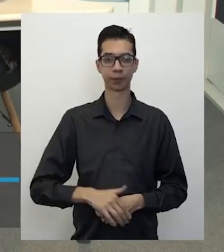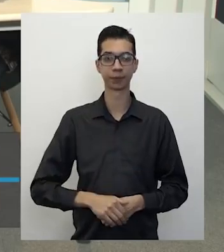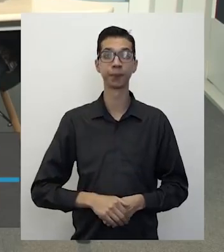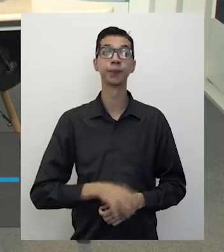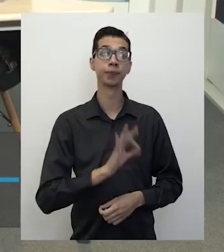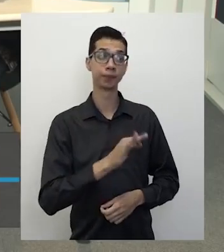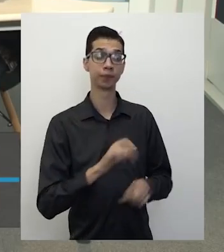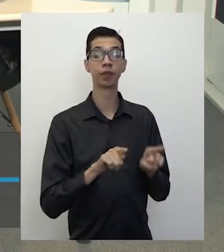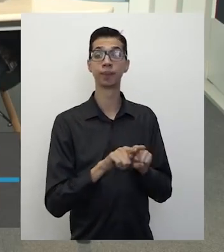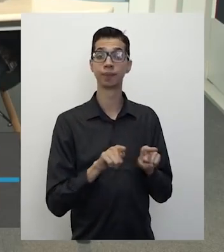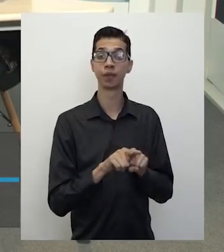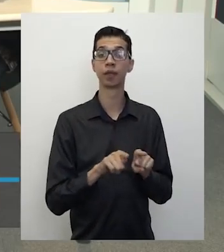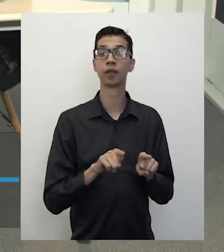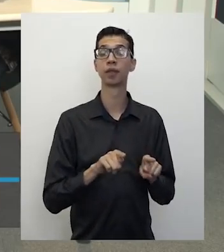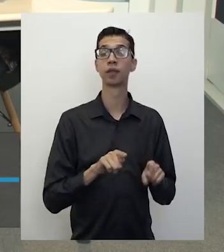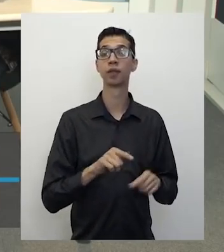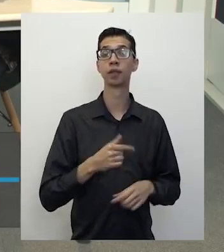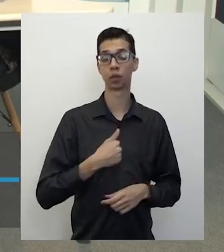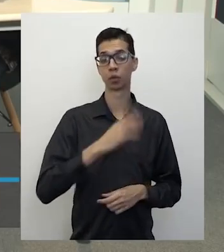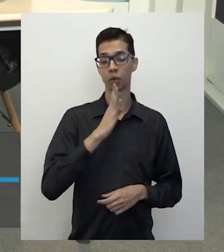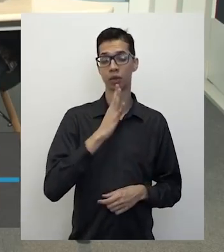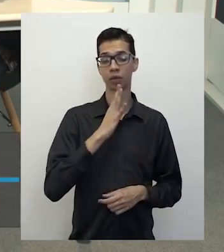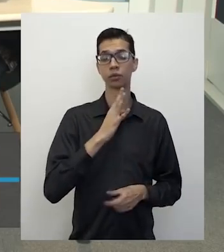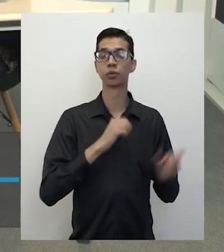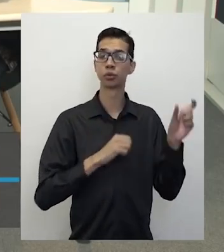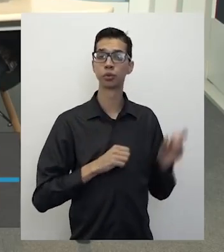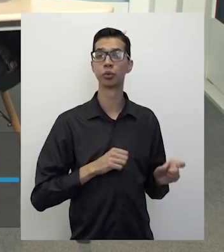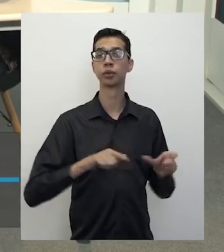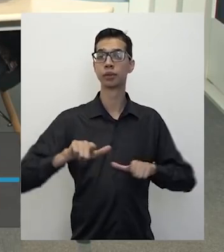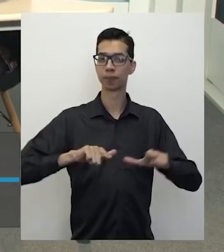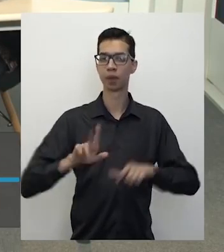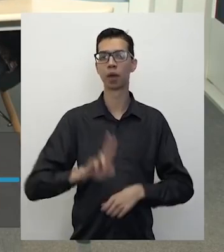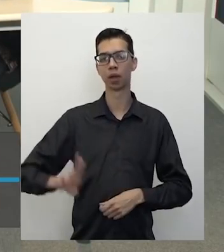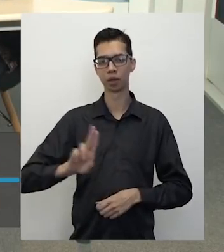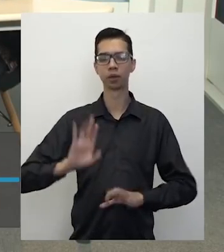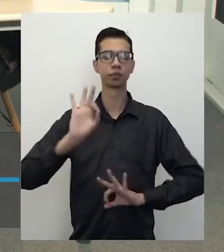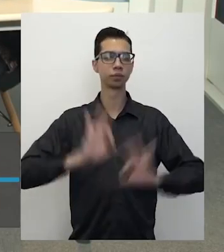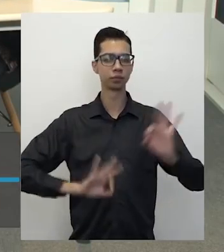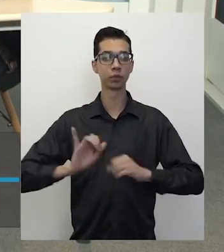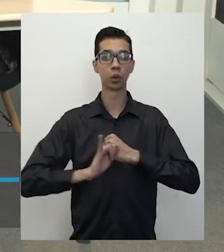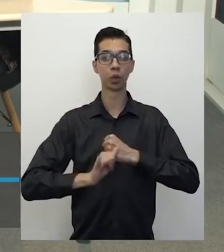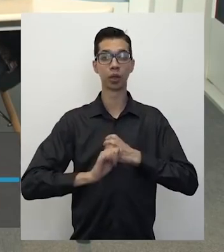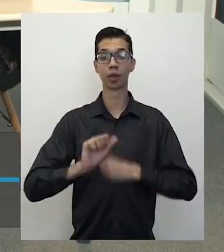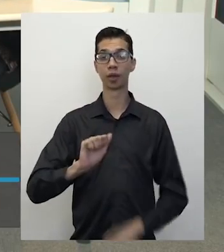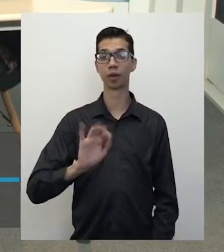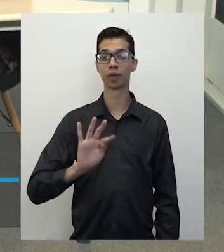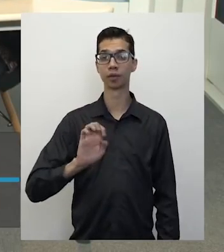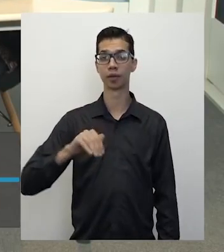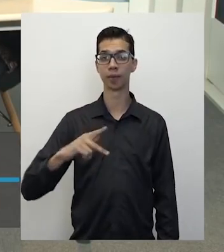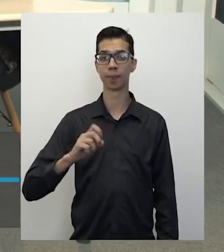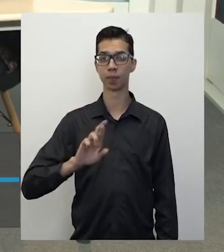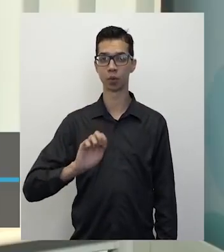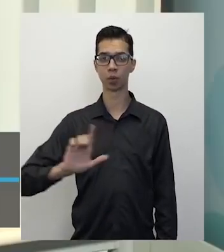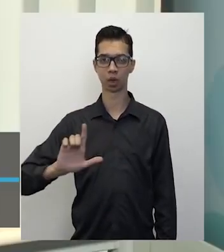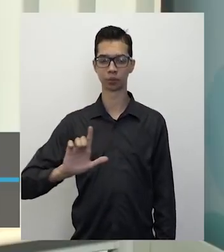com crônicas atemporais, né? Isso. E existem outras que não são atemporais. Então, se